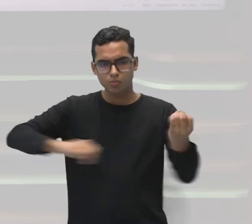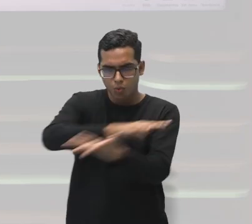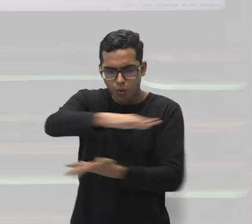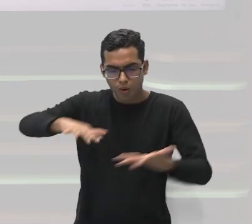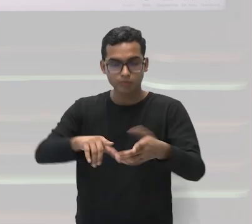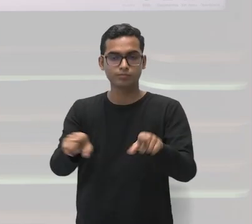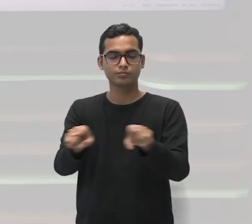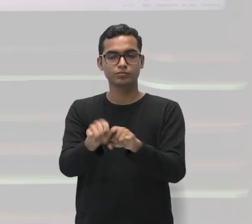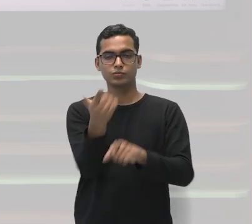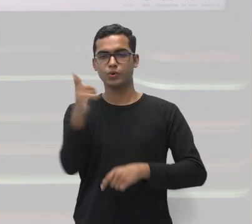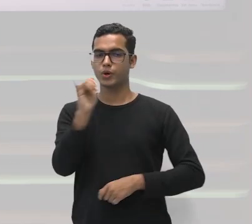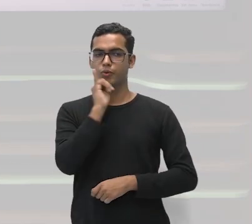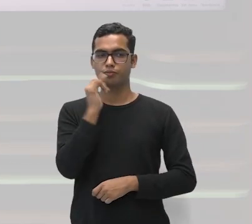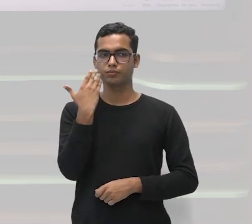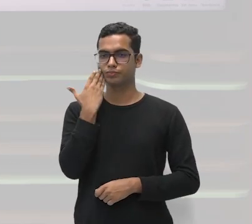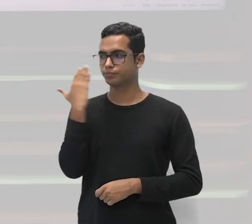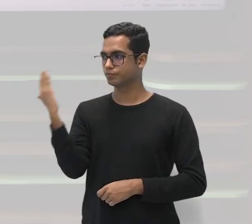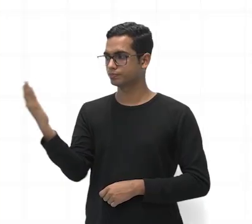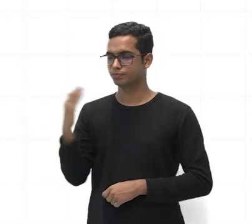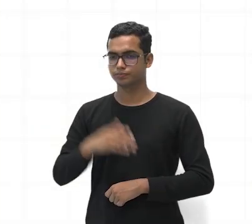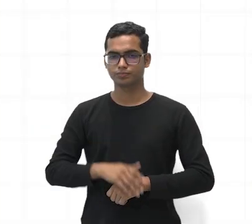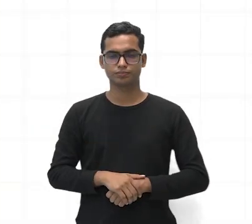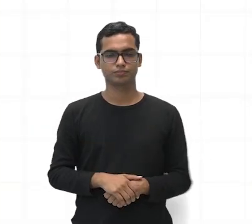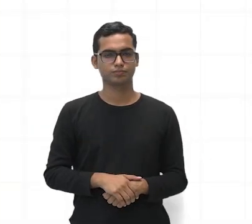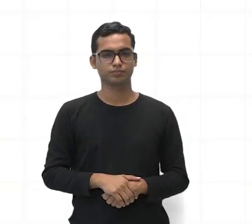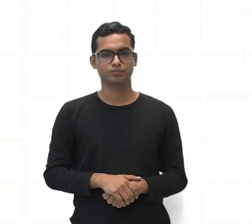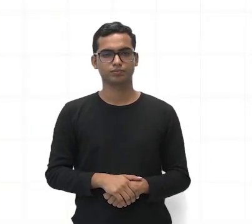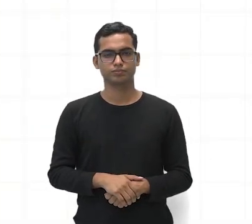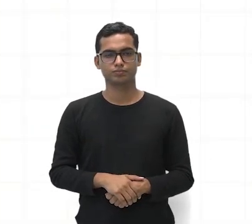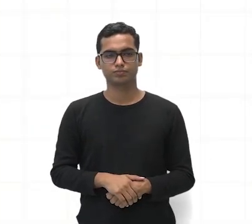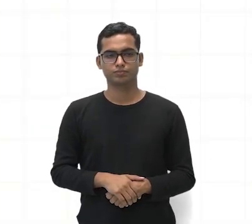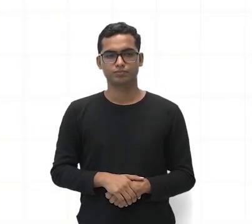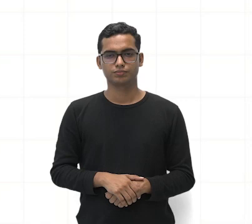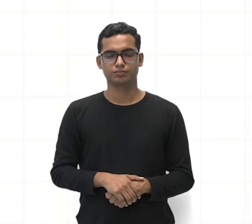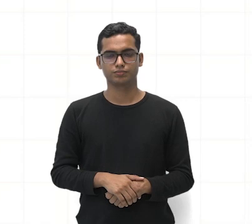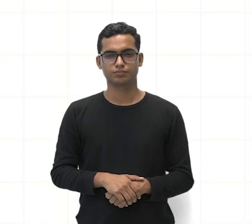temos a seguinte situação, problema. Vejam só.